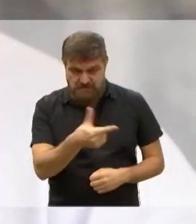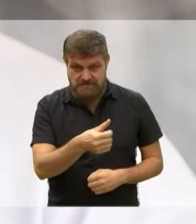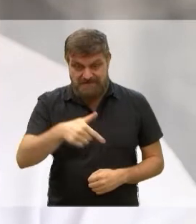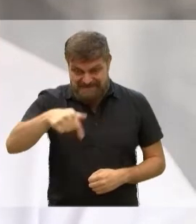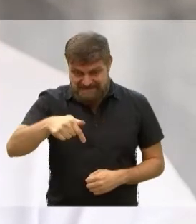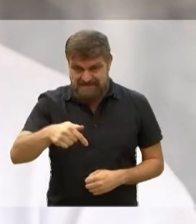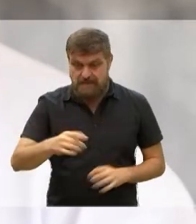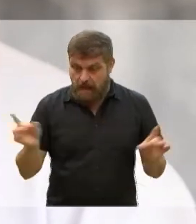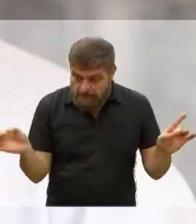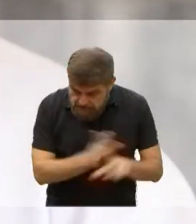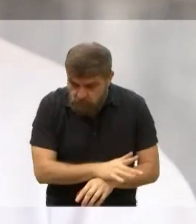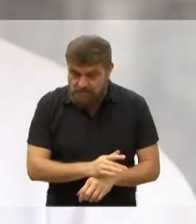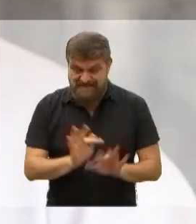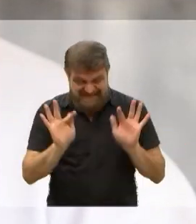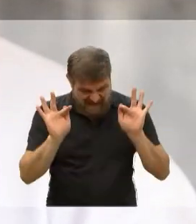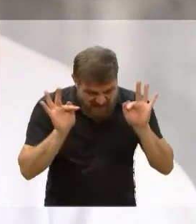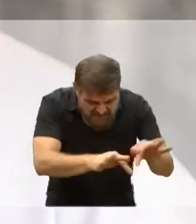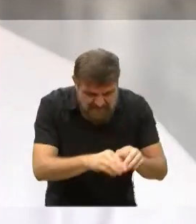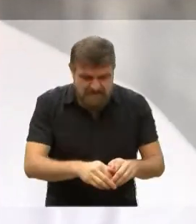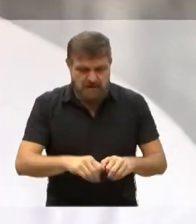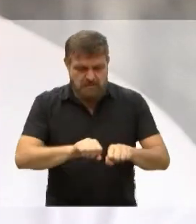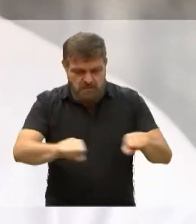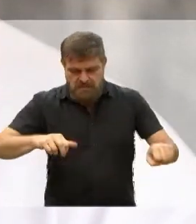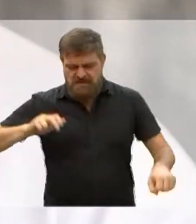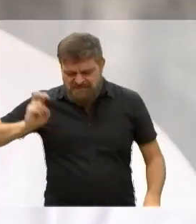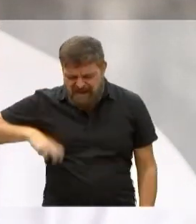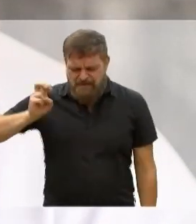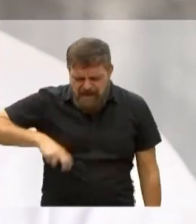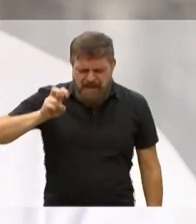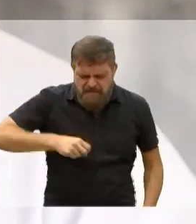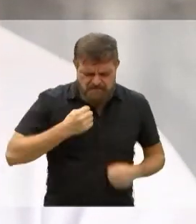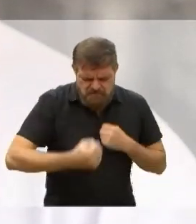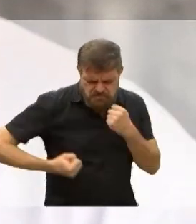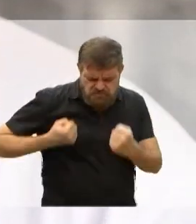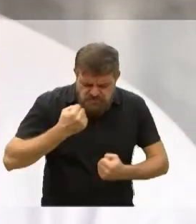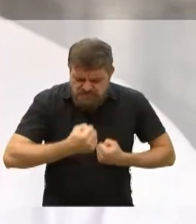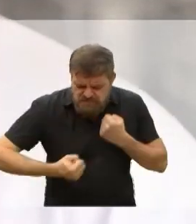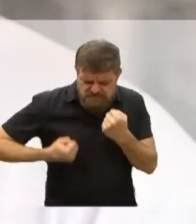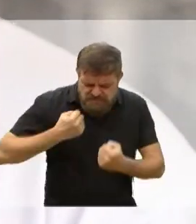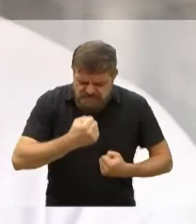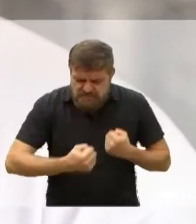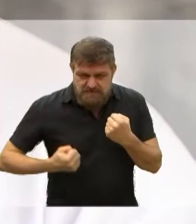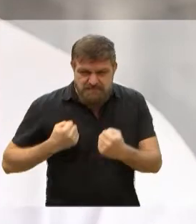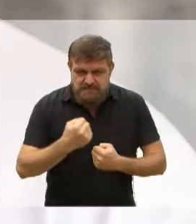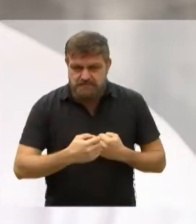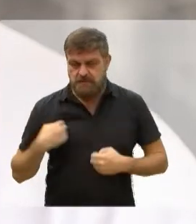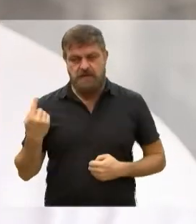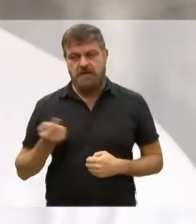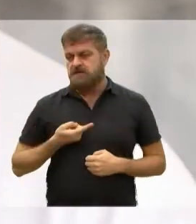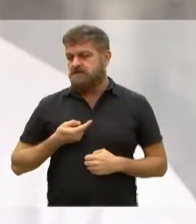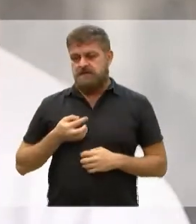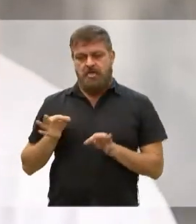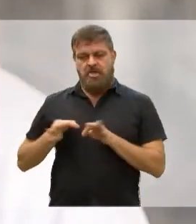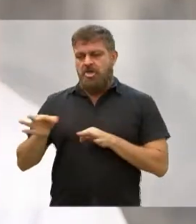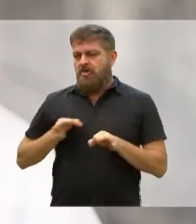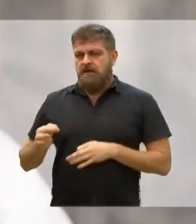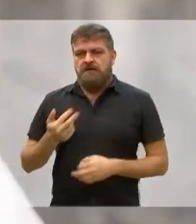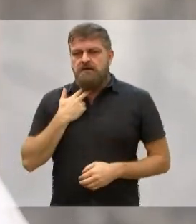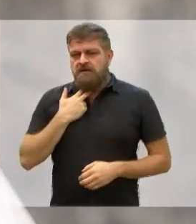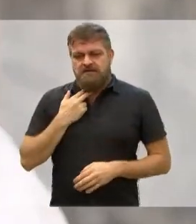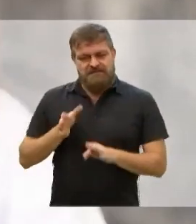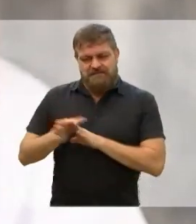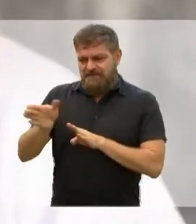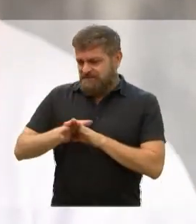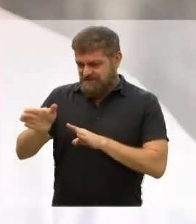2 concluídas. Foi bem cansativo, por nós não nos prepararmos, que eu não